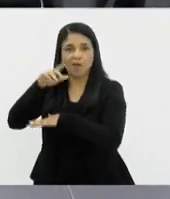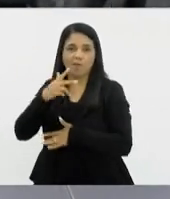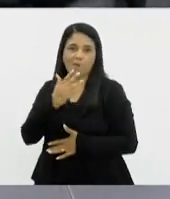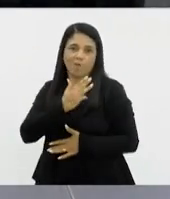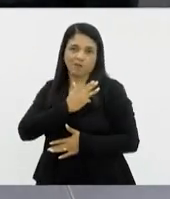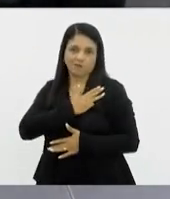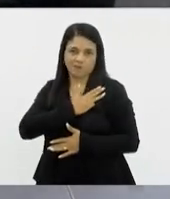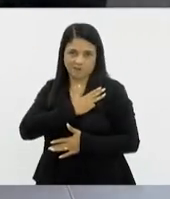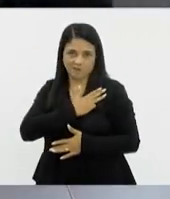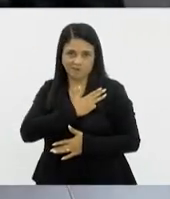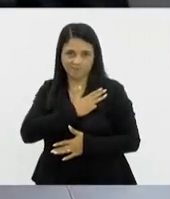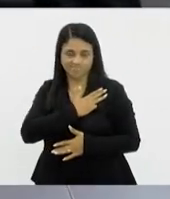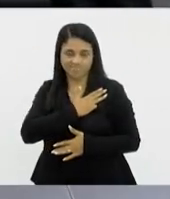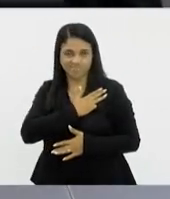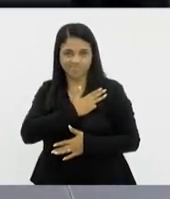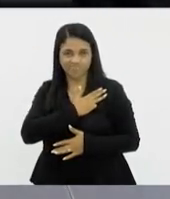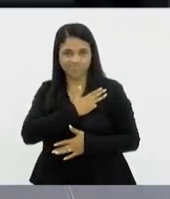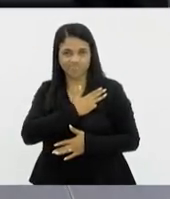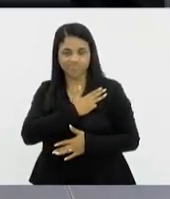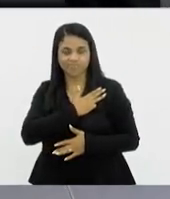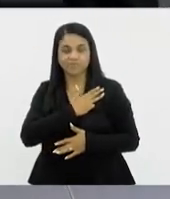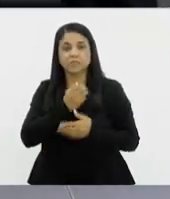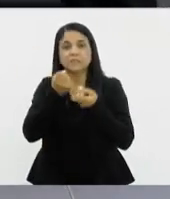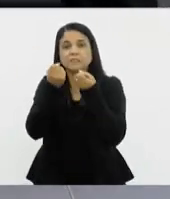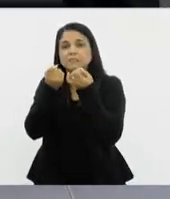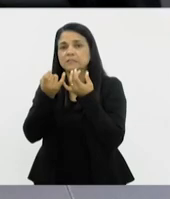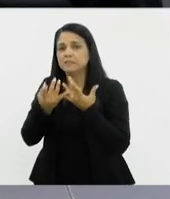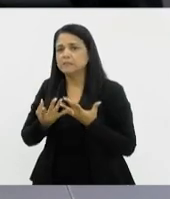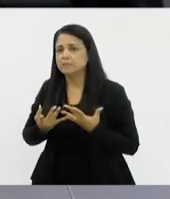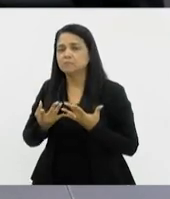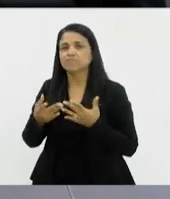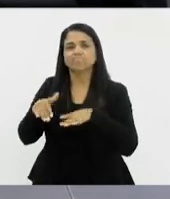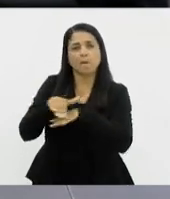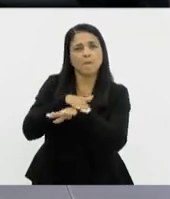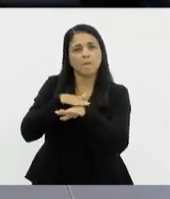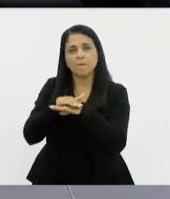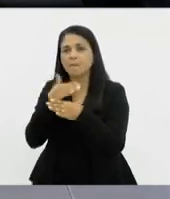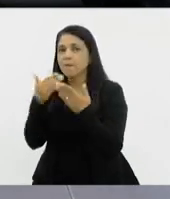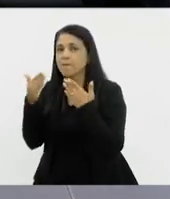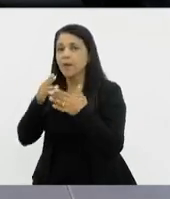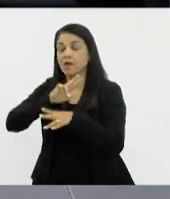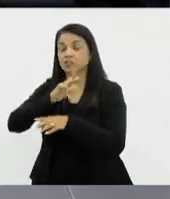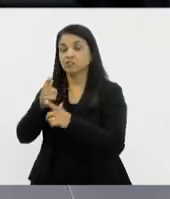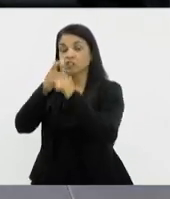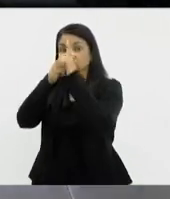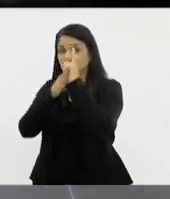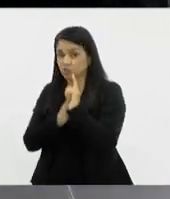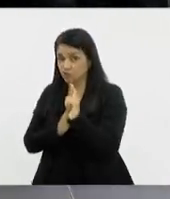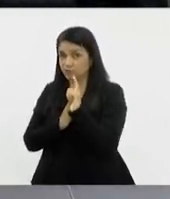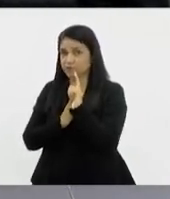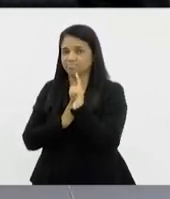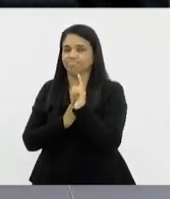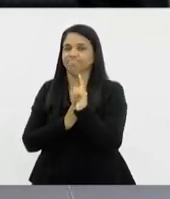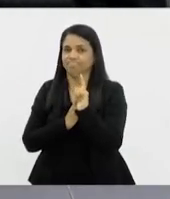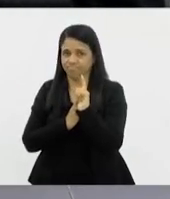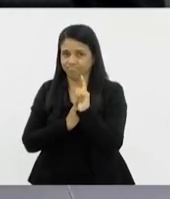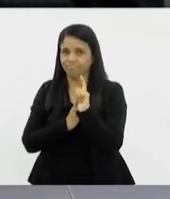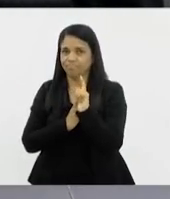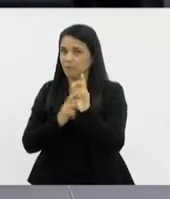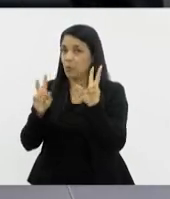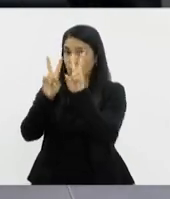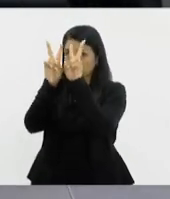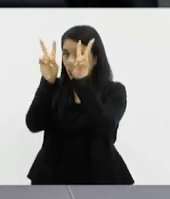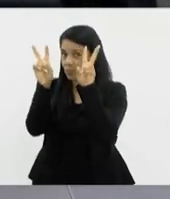falar sobre a questão da dívida. Especificamente, um dos temas é